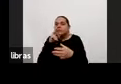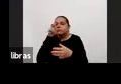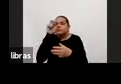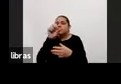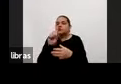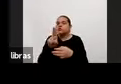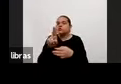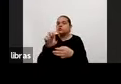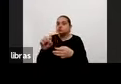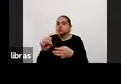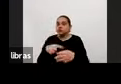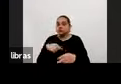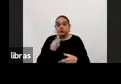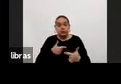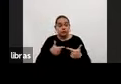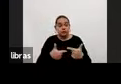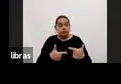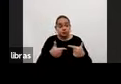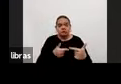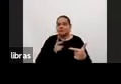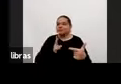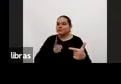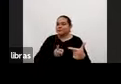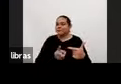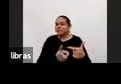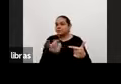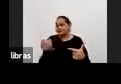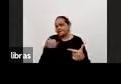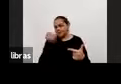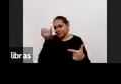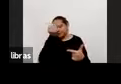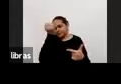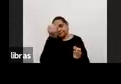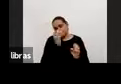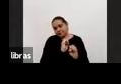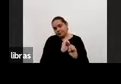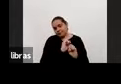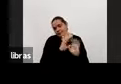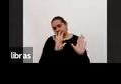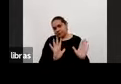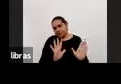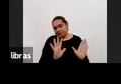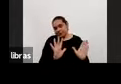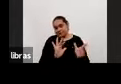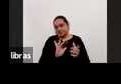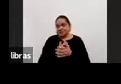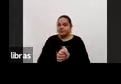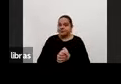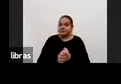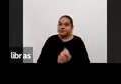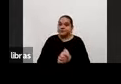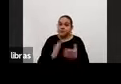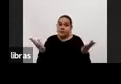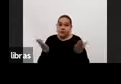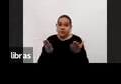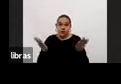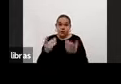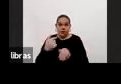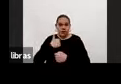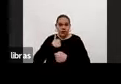avançado, elas continuam essenciais, evidente. Agora, eu chamo a atenção